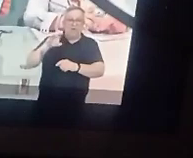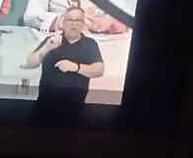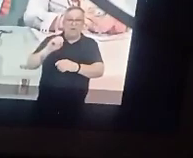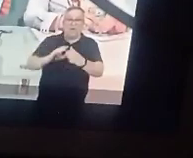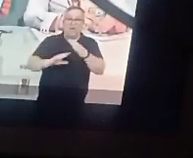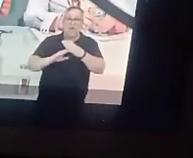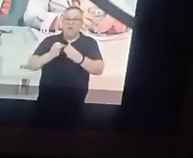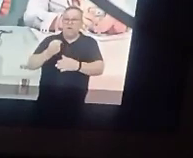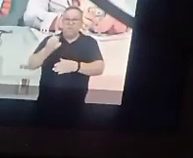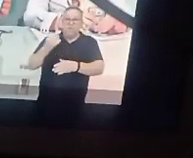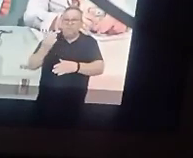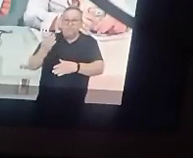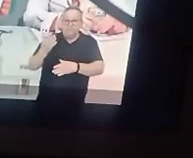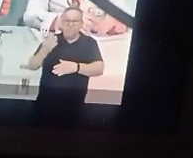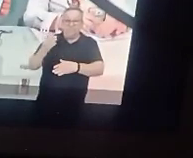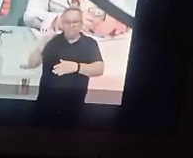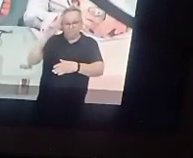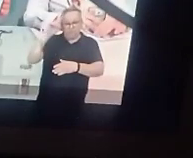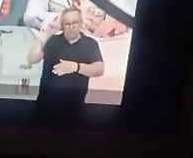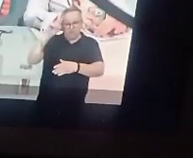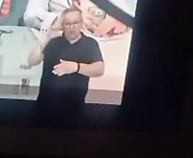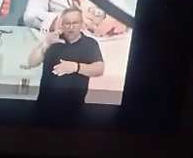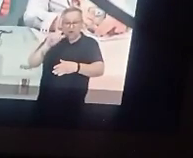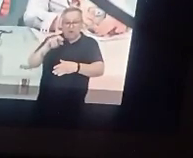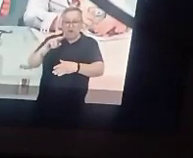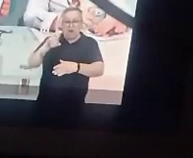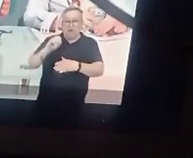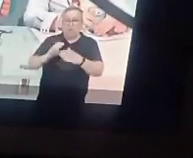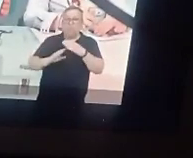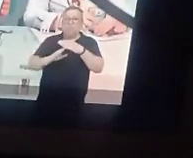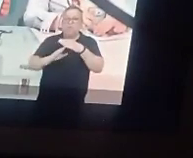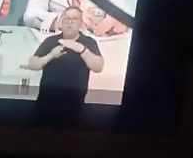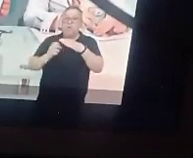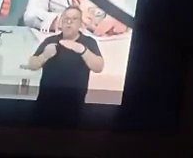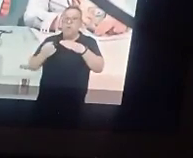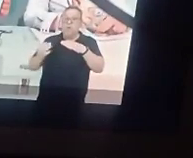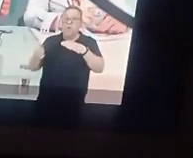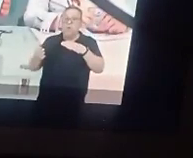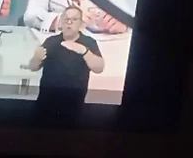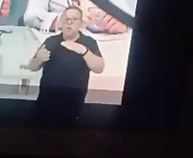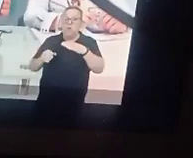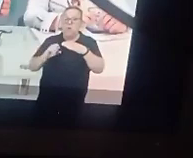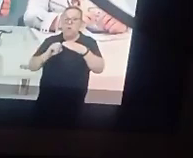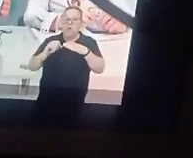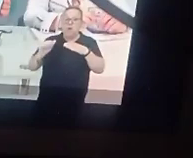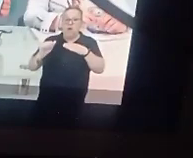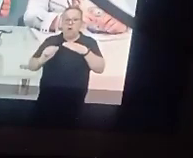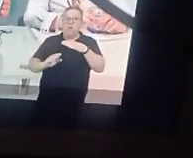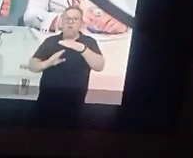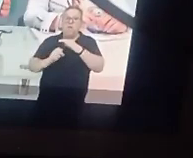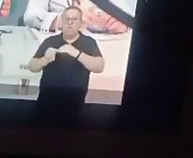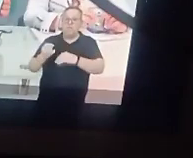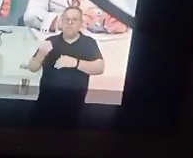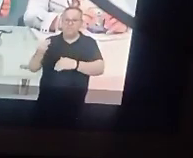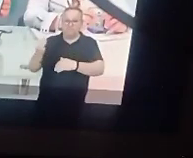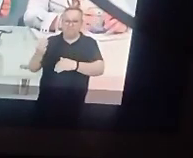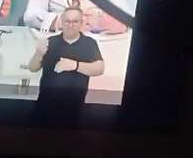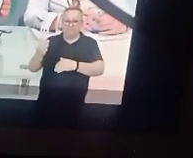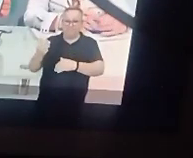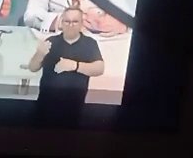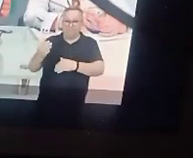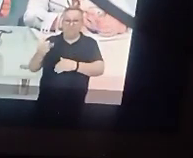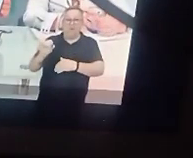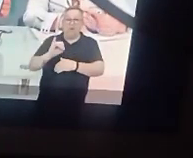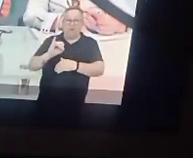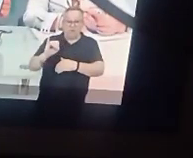de tanto. Nos dias de cargo, até o limite de tanto. O A, limite de tanto. A instrução 1